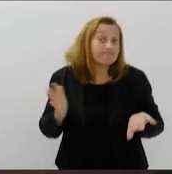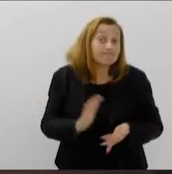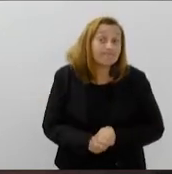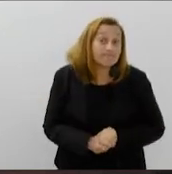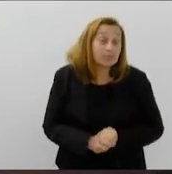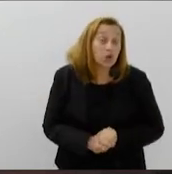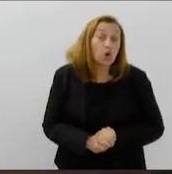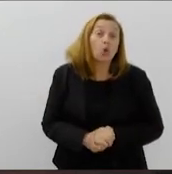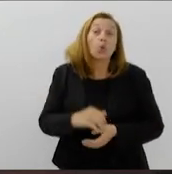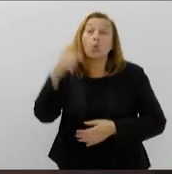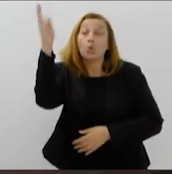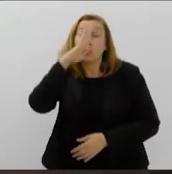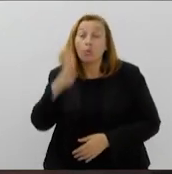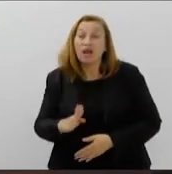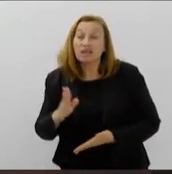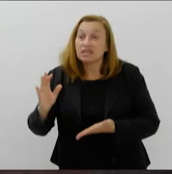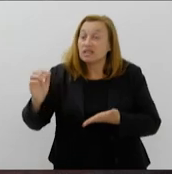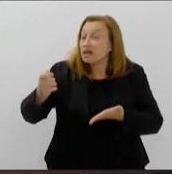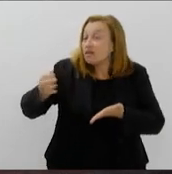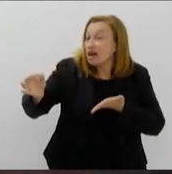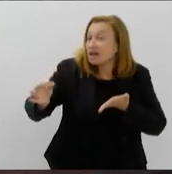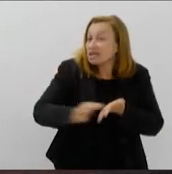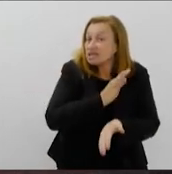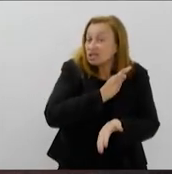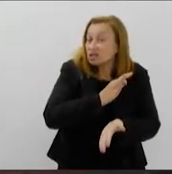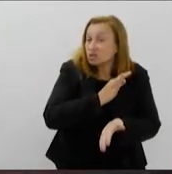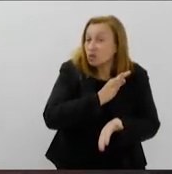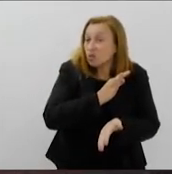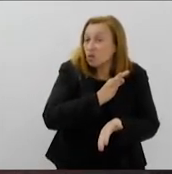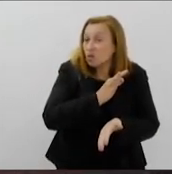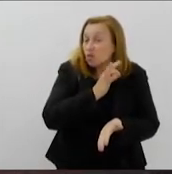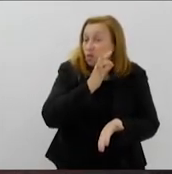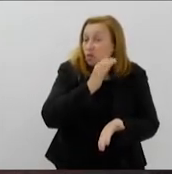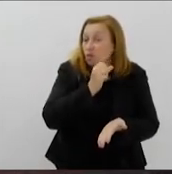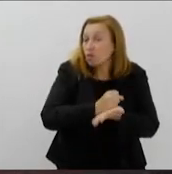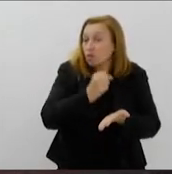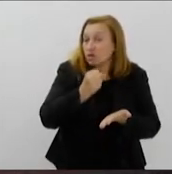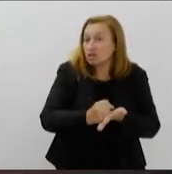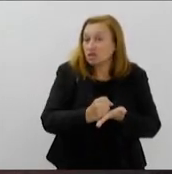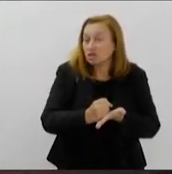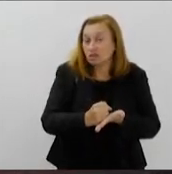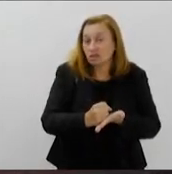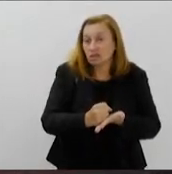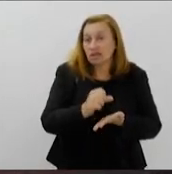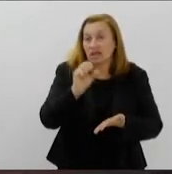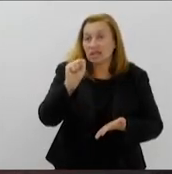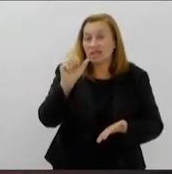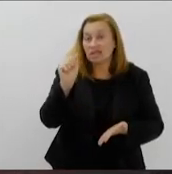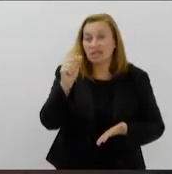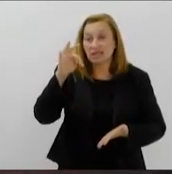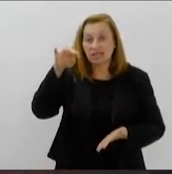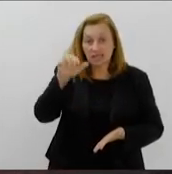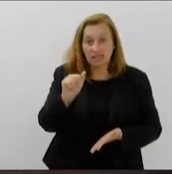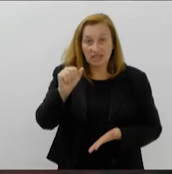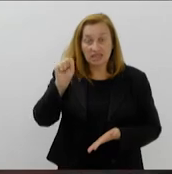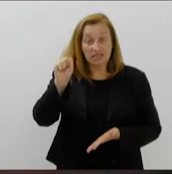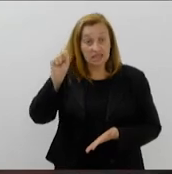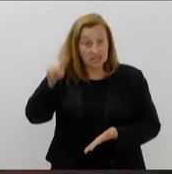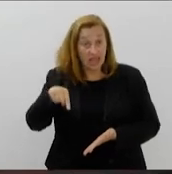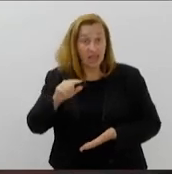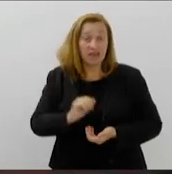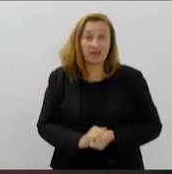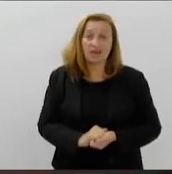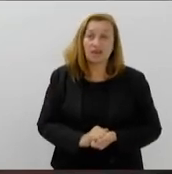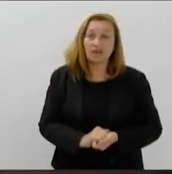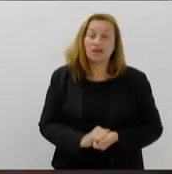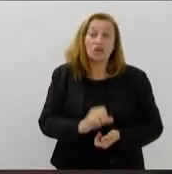O Brasil assinou tratados, inclusive com a Santa Sé. aquilo